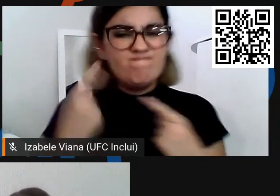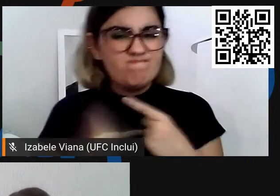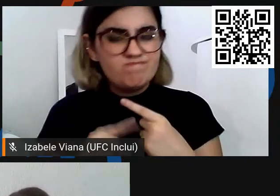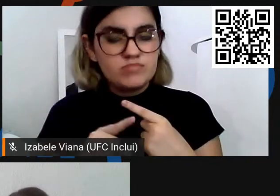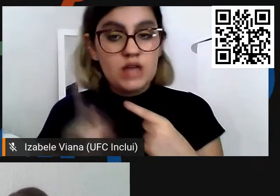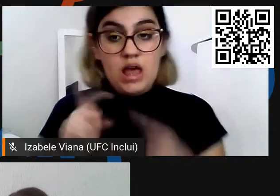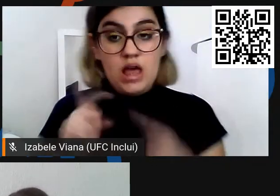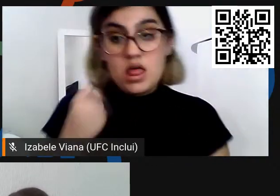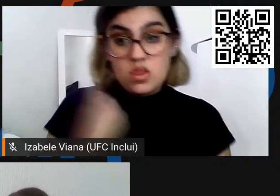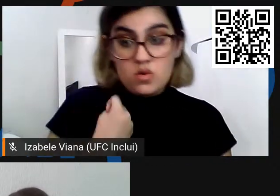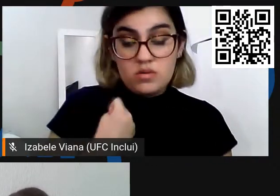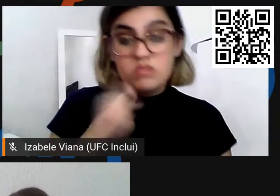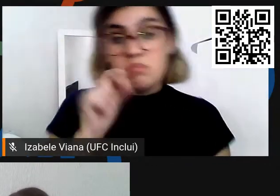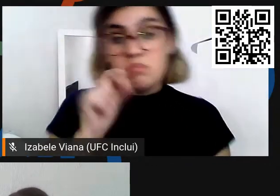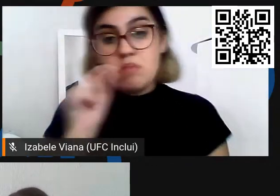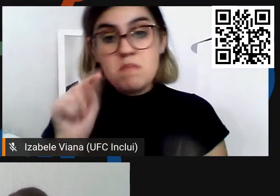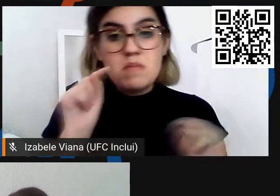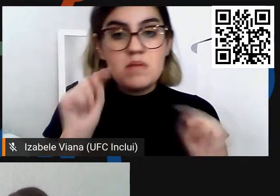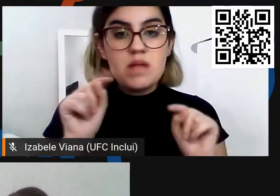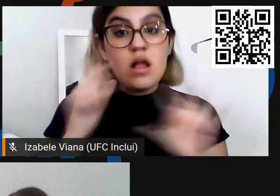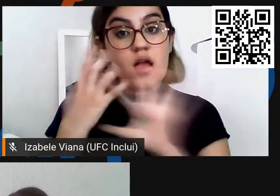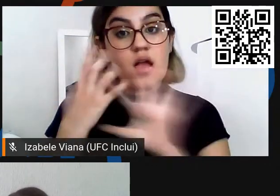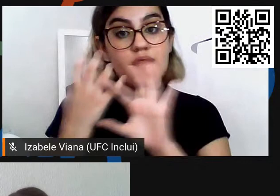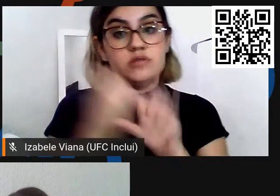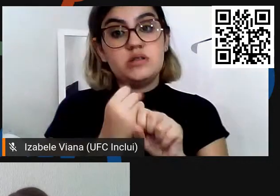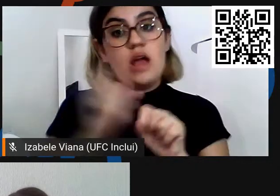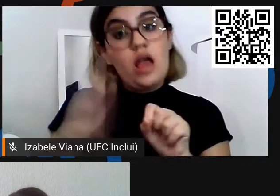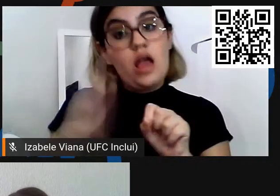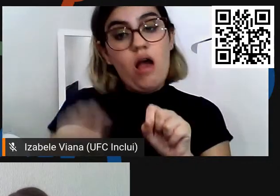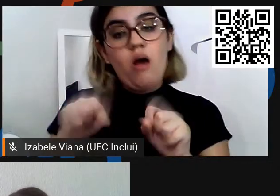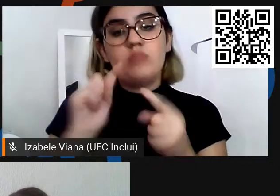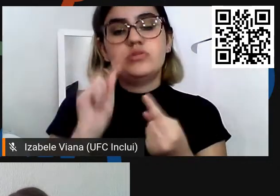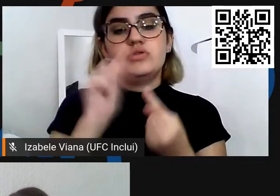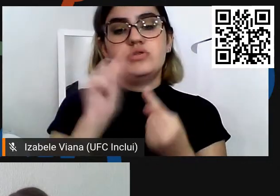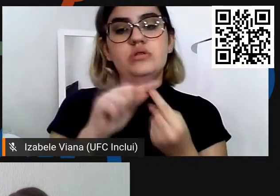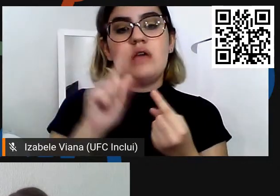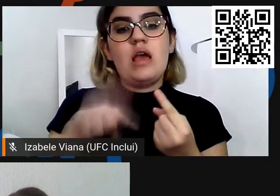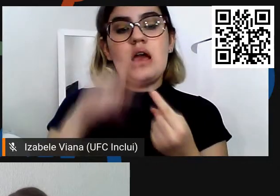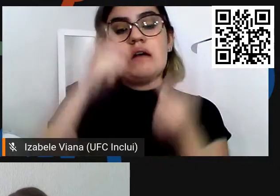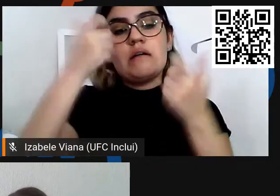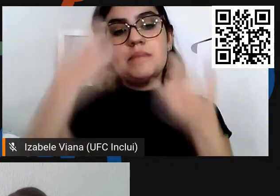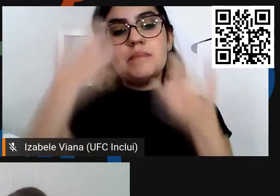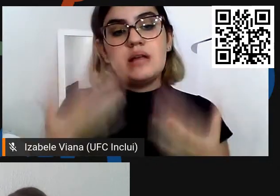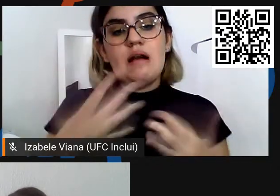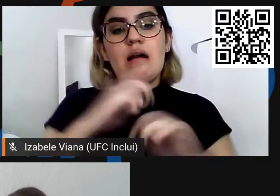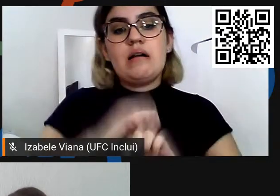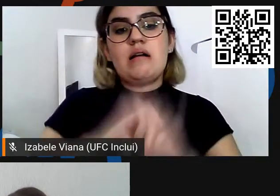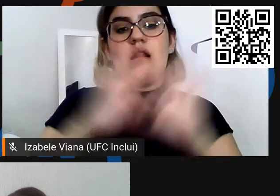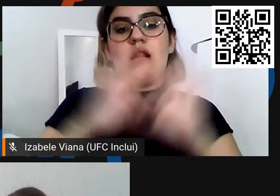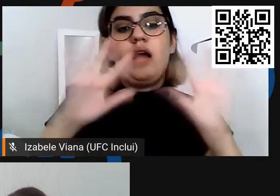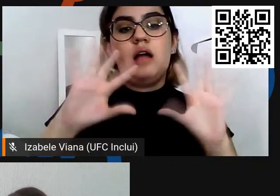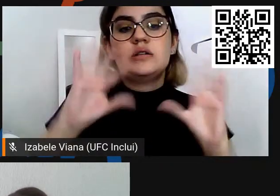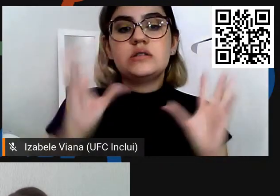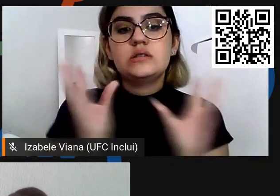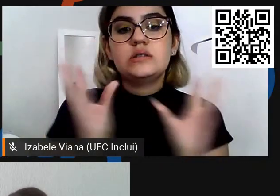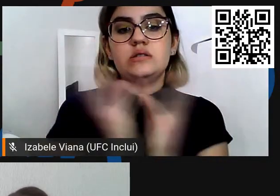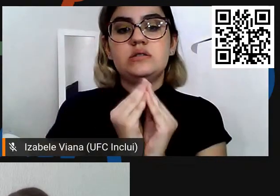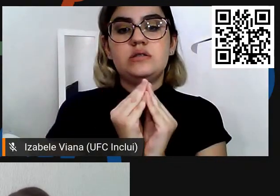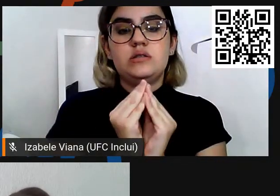Então, é isso que a gente espera de uma revisão. É a clareza de sintetizar essa informação ali para a gente.